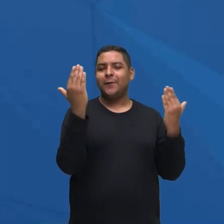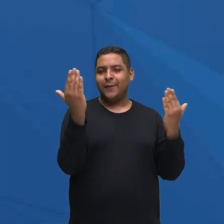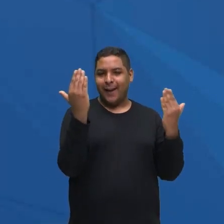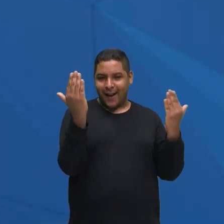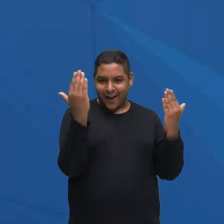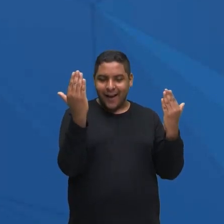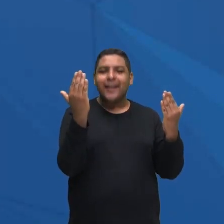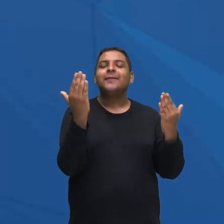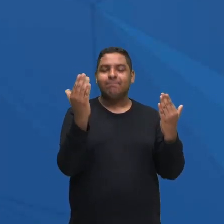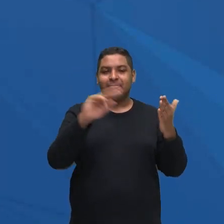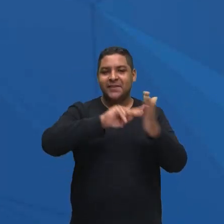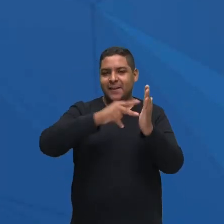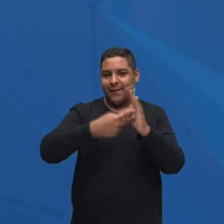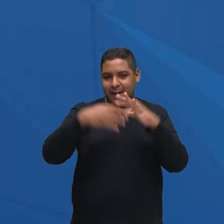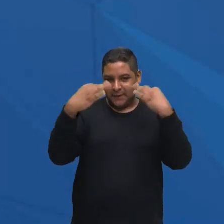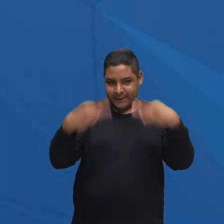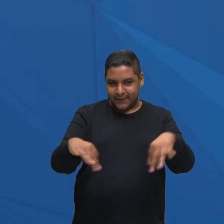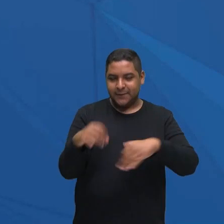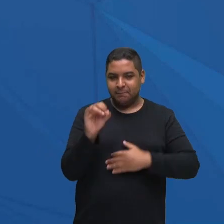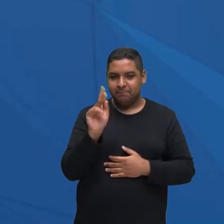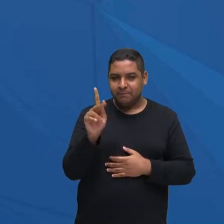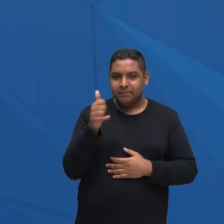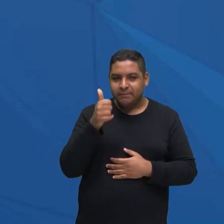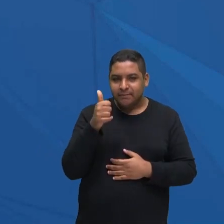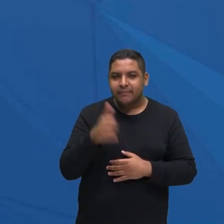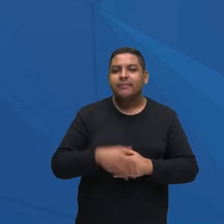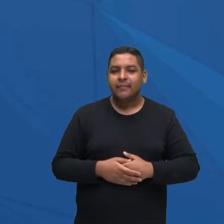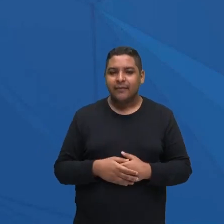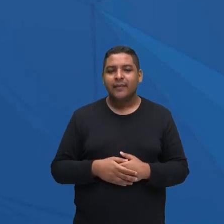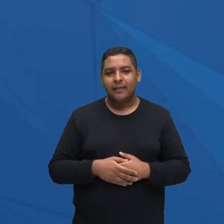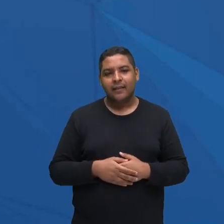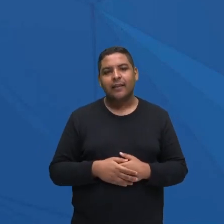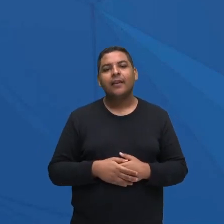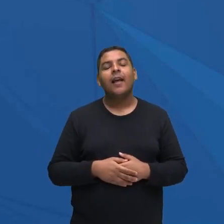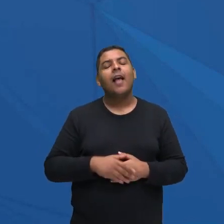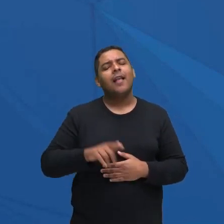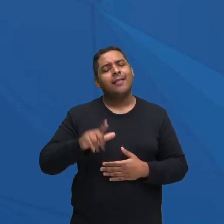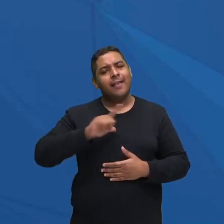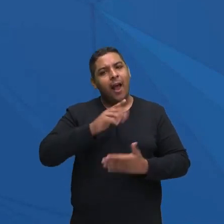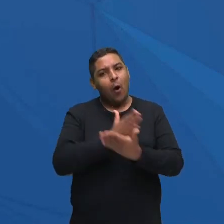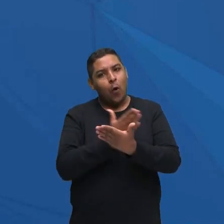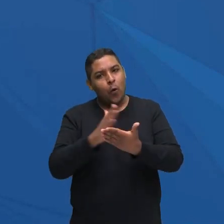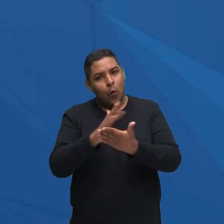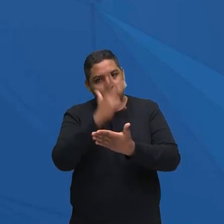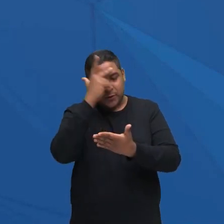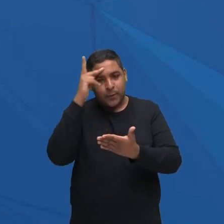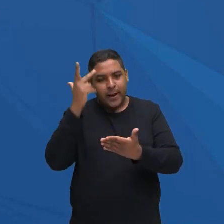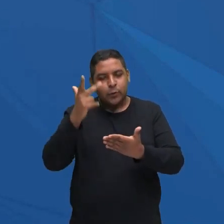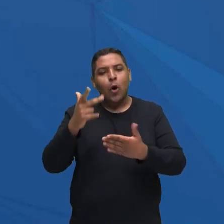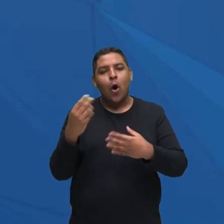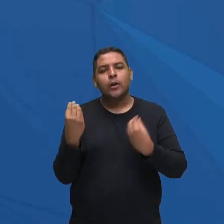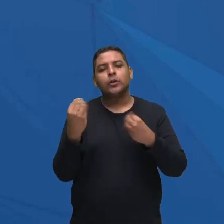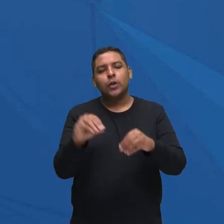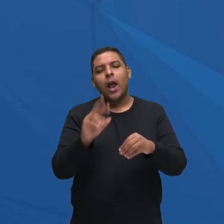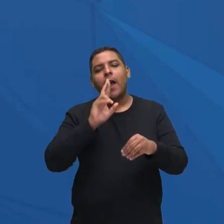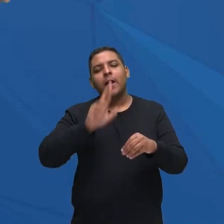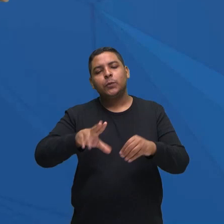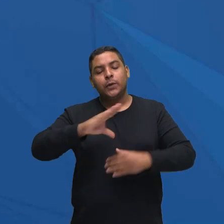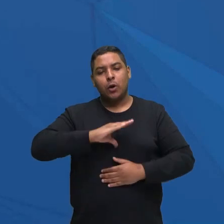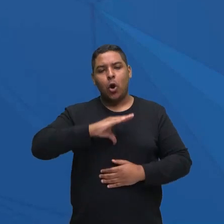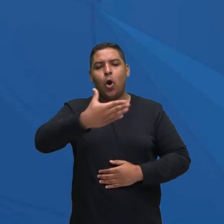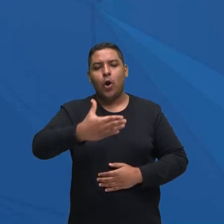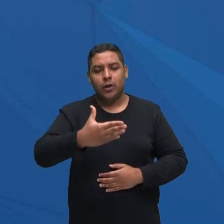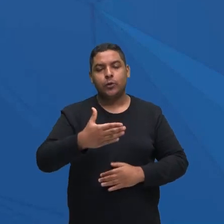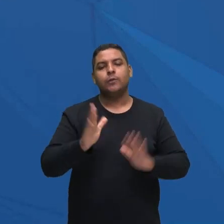desconfiado. Temos pessoas ainda na competição. Teve gente que ainda colocou destemido. Olha só como realmente a gente fica sem saber